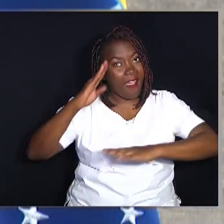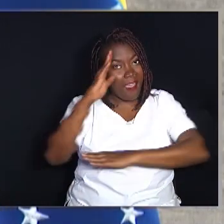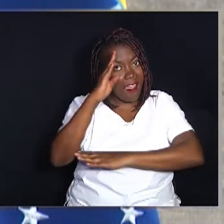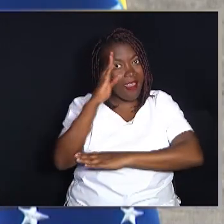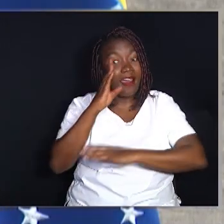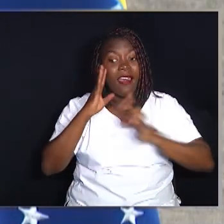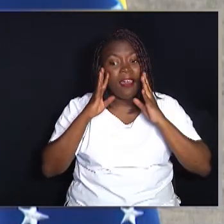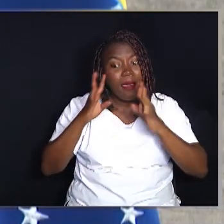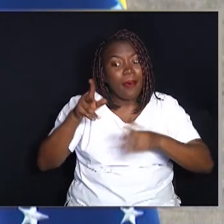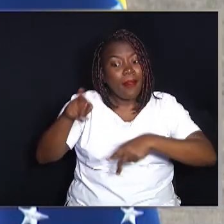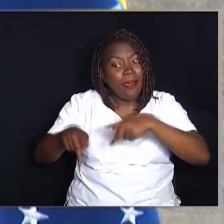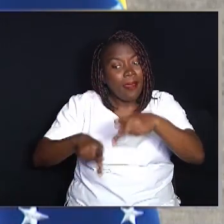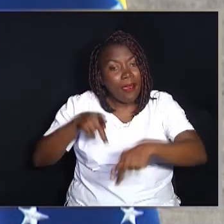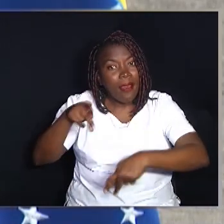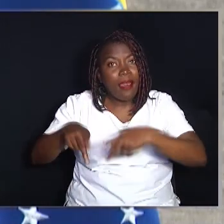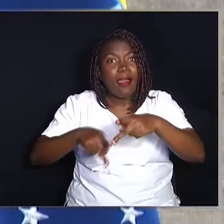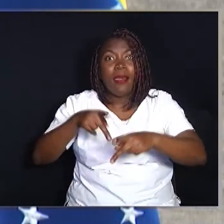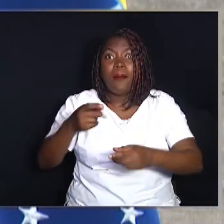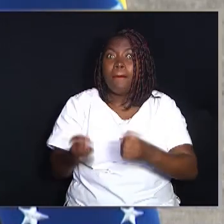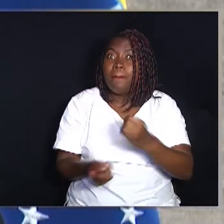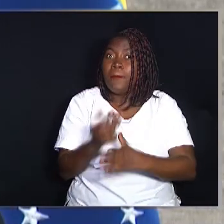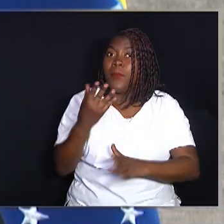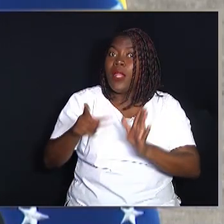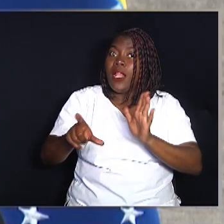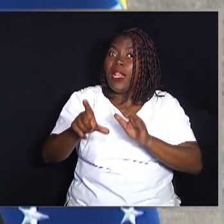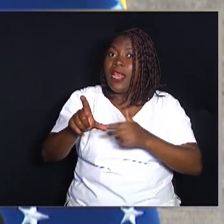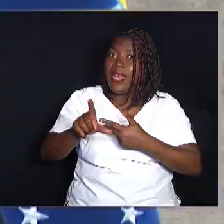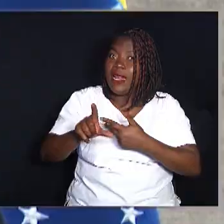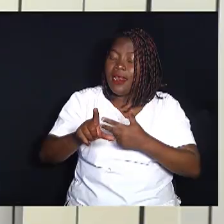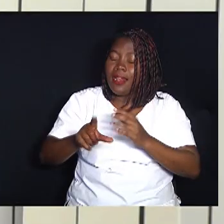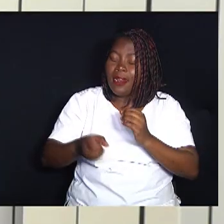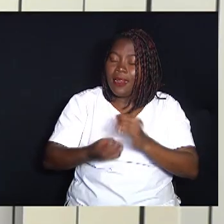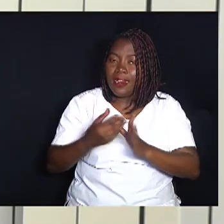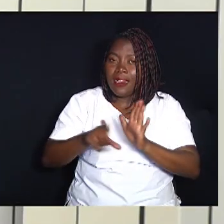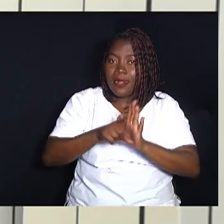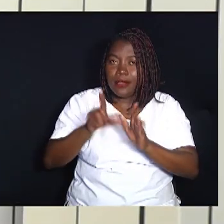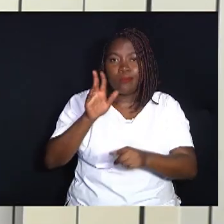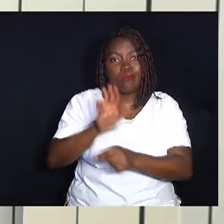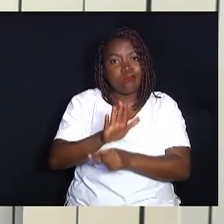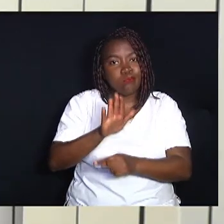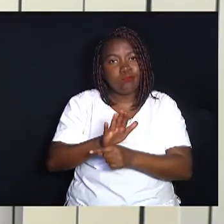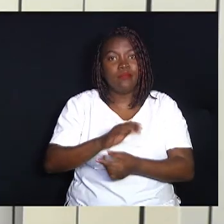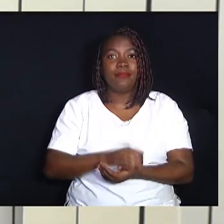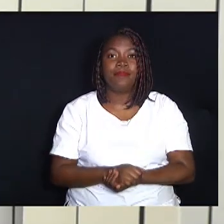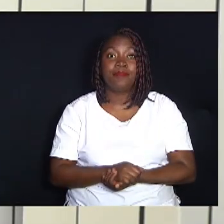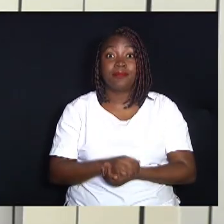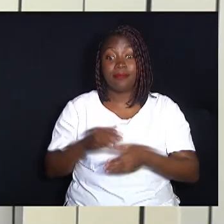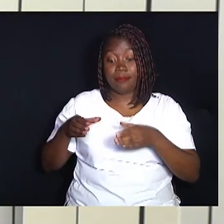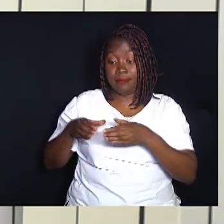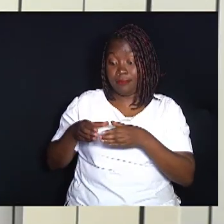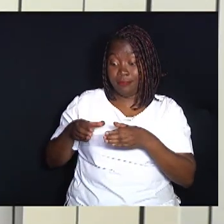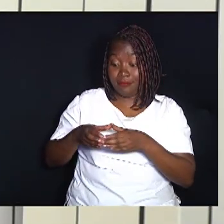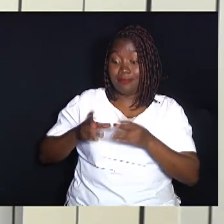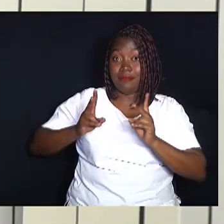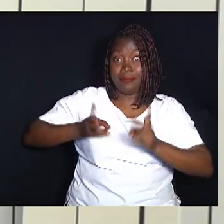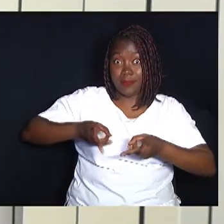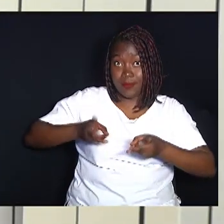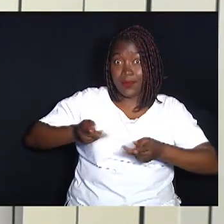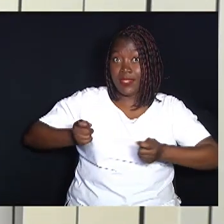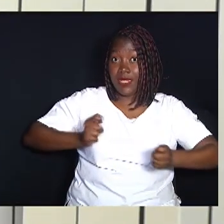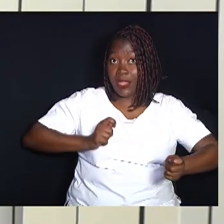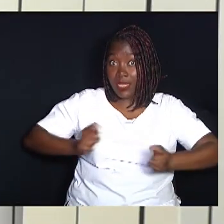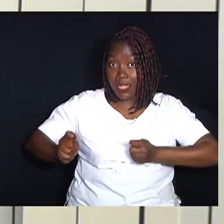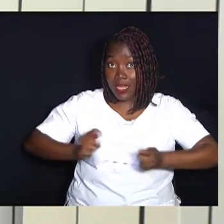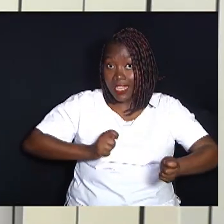né, produzir leis que possam proteger a sociedade. A Comissão Permanente de Economia